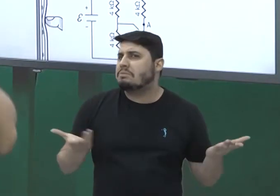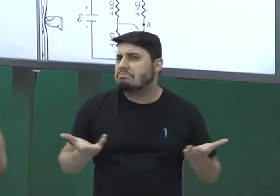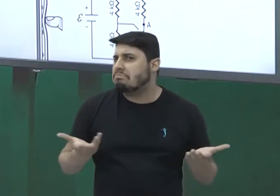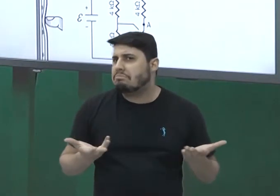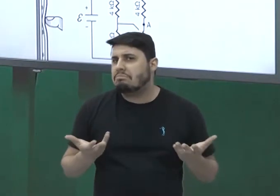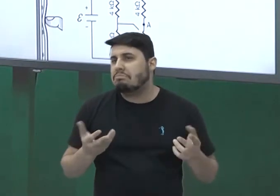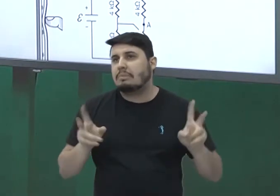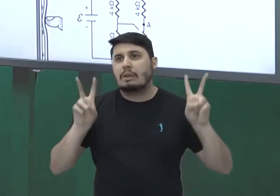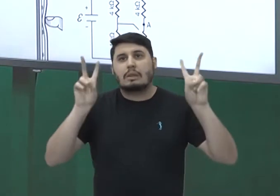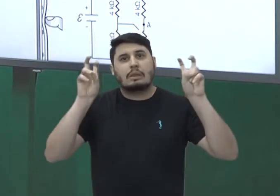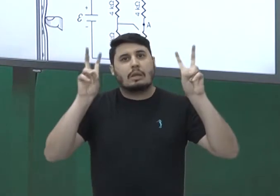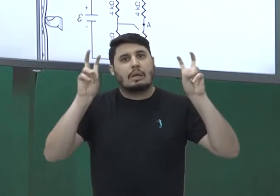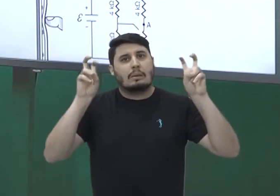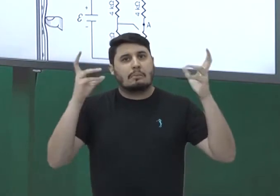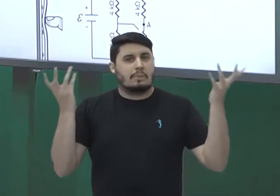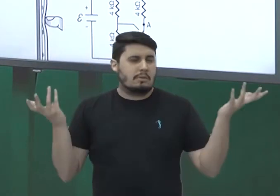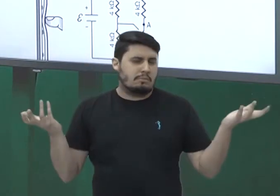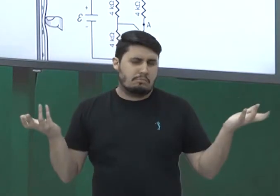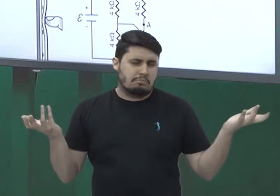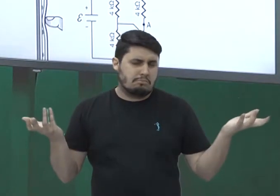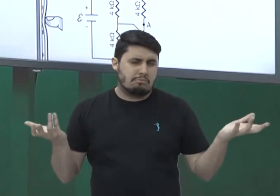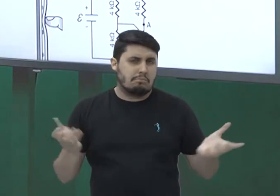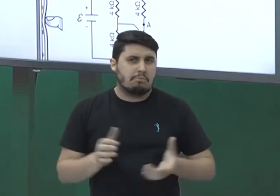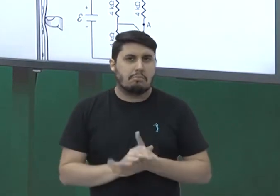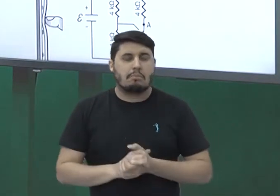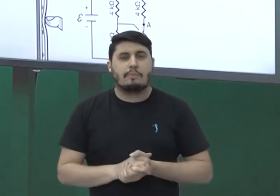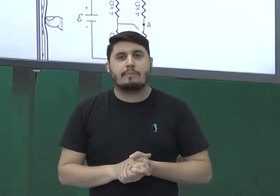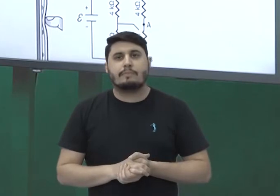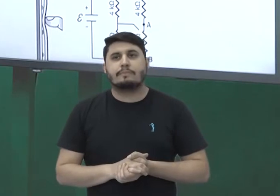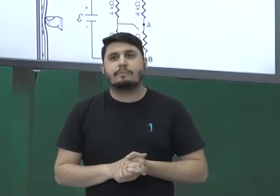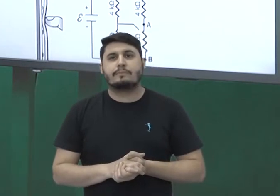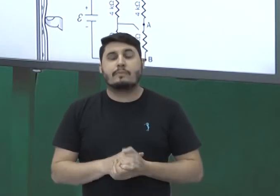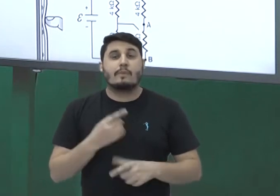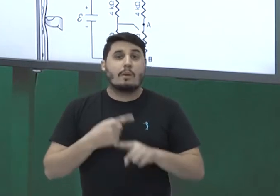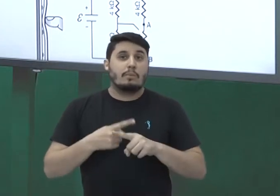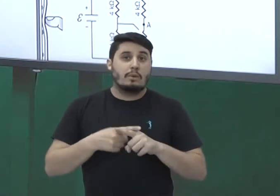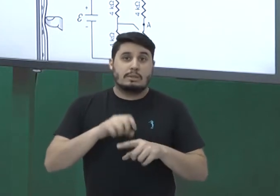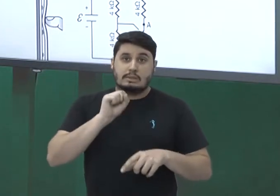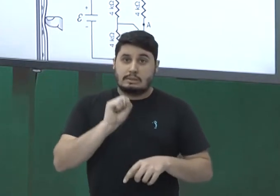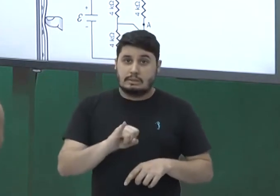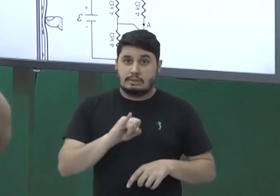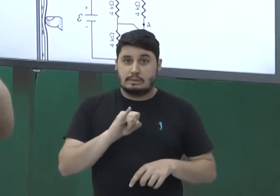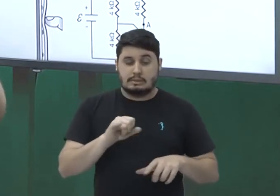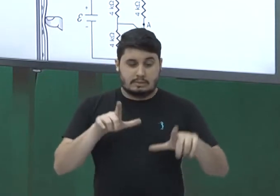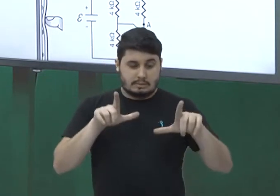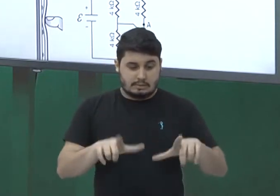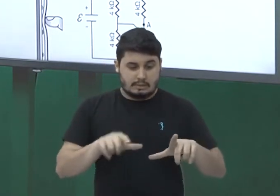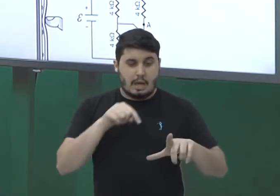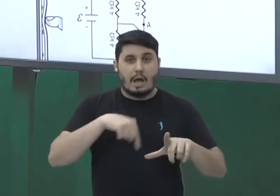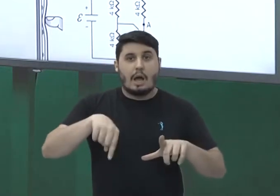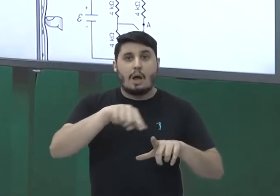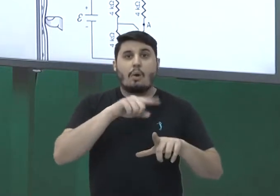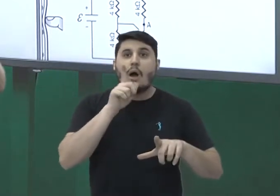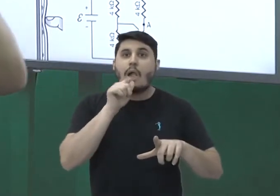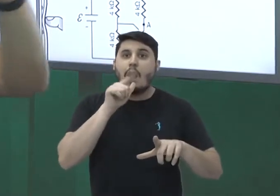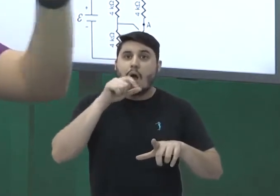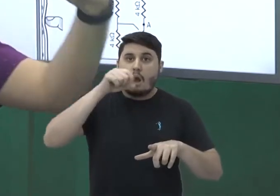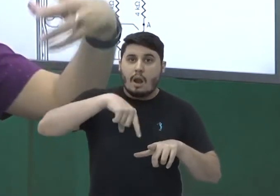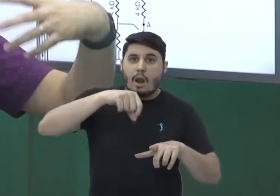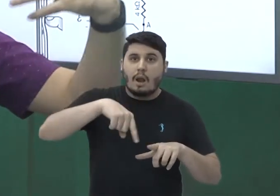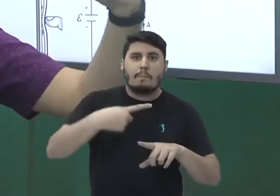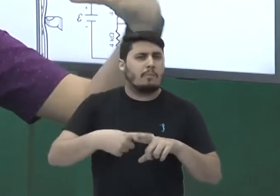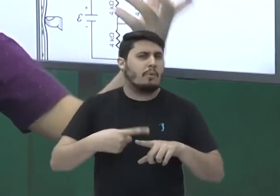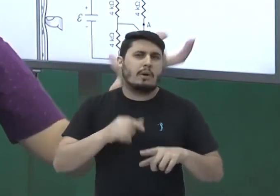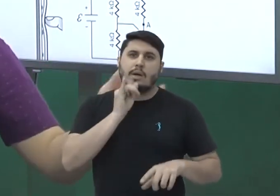Com a tela molhada? Veja, quando a tela está molhada, você sabe que a água que nós temos, não a água